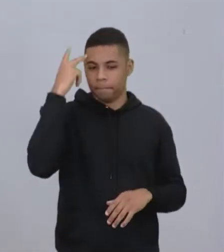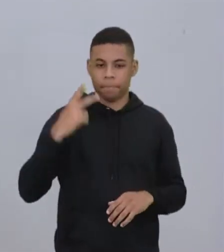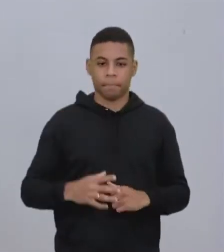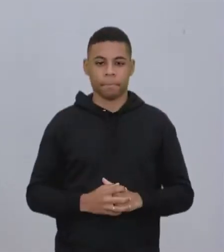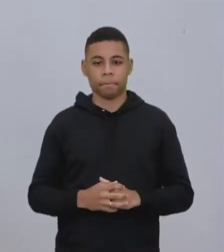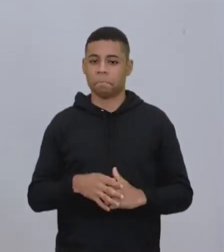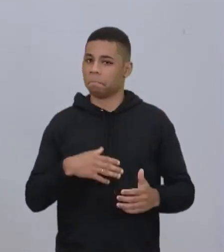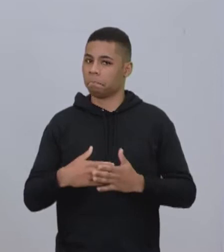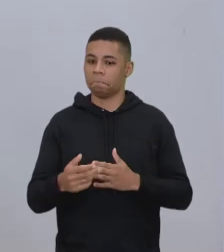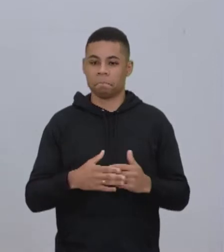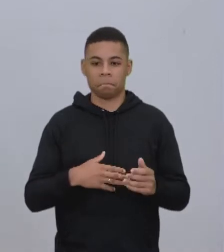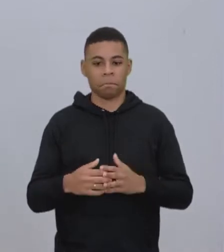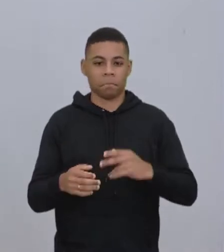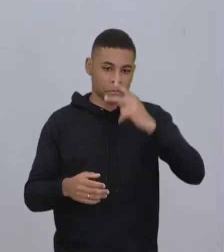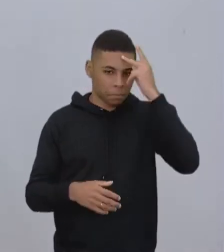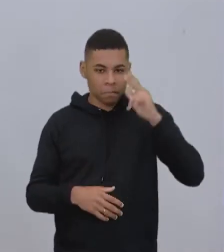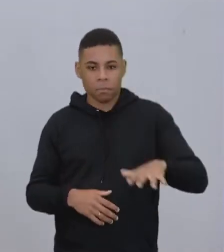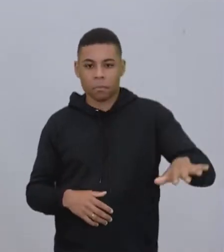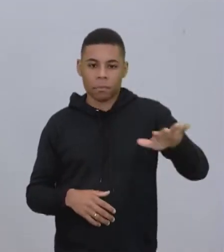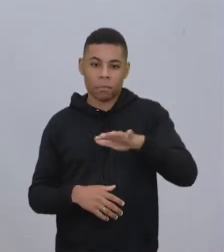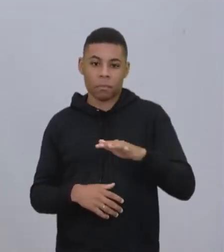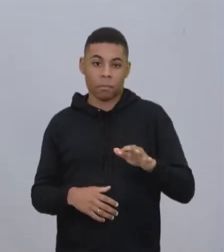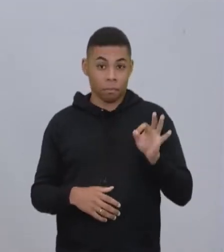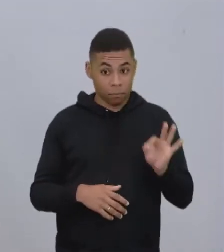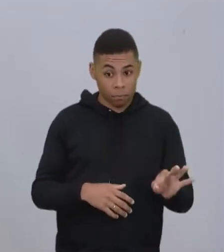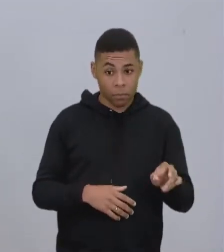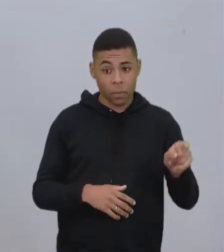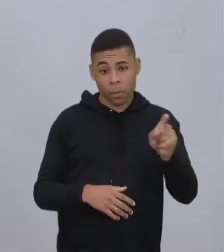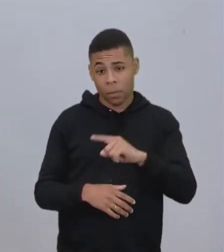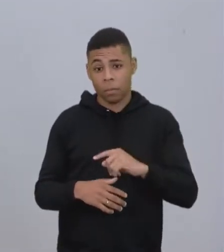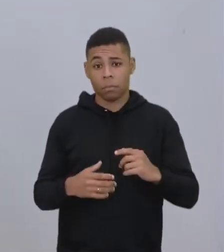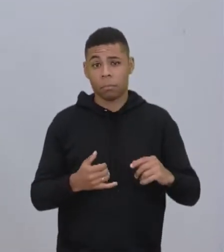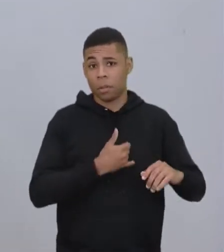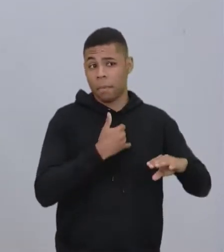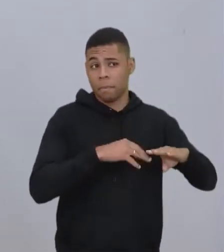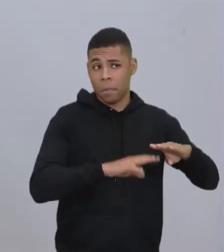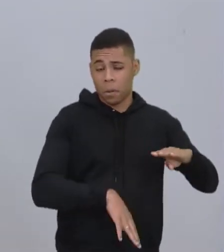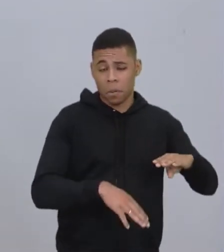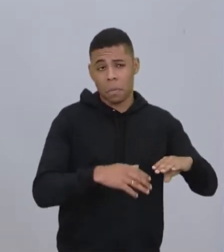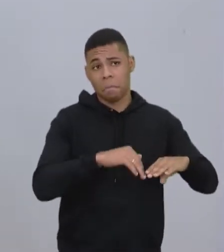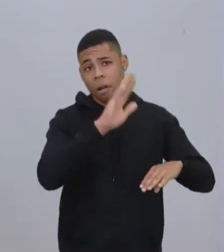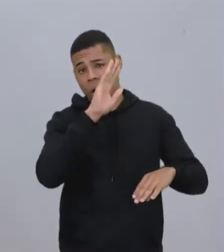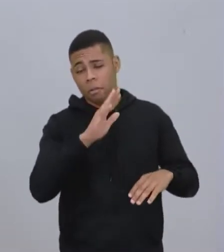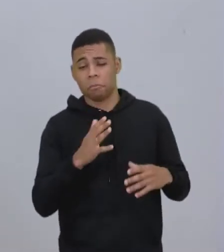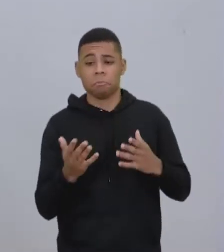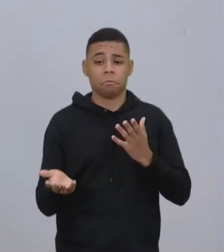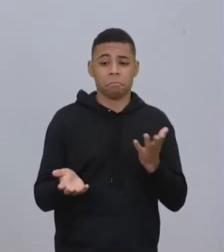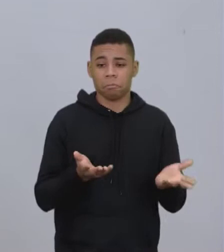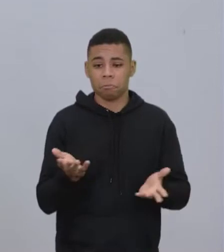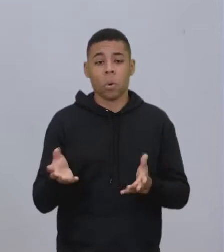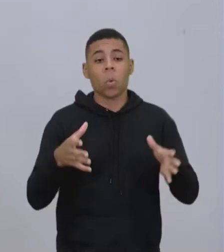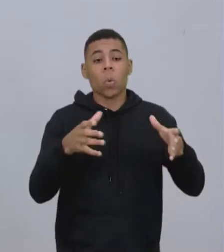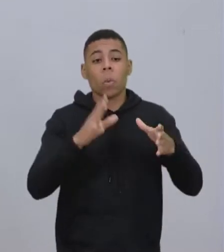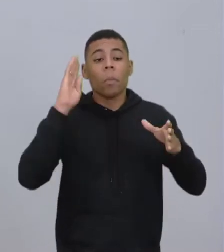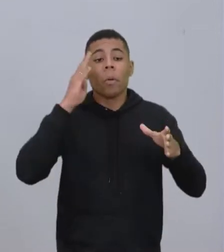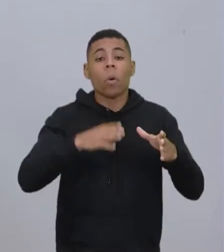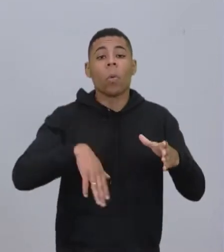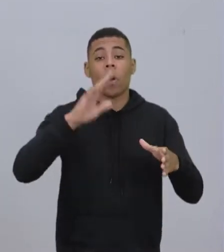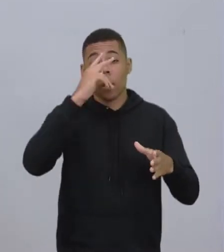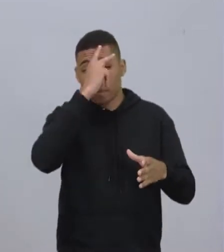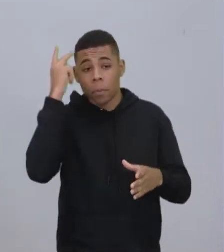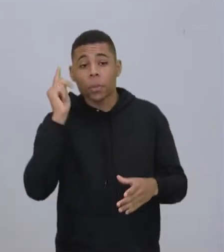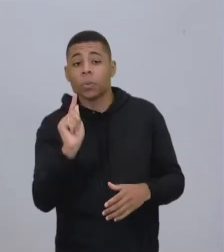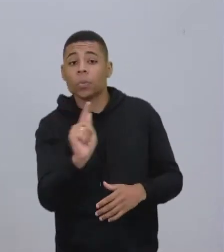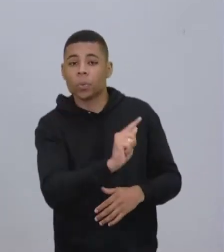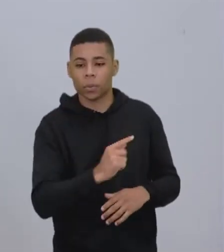qual for esse público, se for realmente um público menor, um público maior, qual seria esse público-alvo, qual a persona. Então eu acho